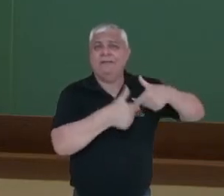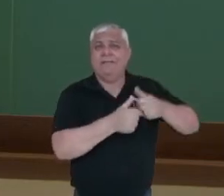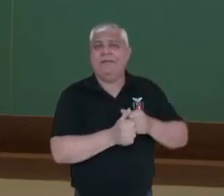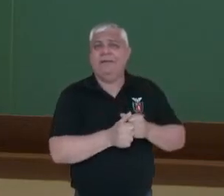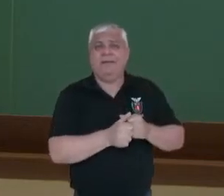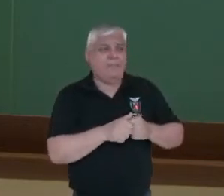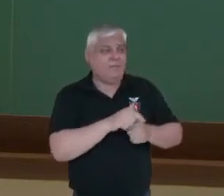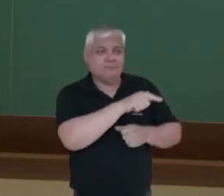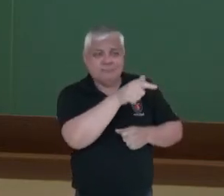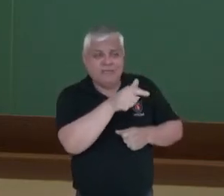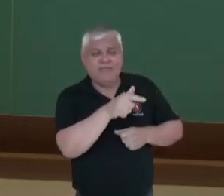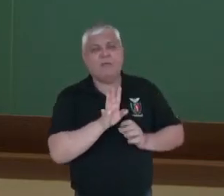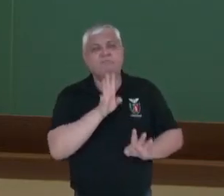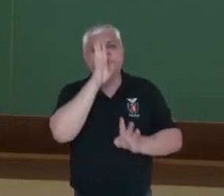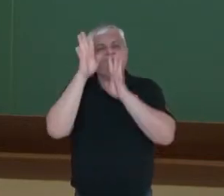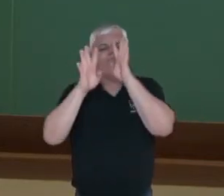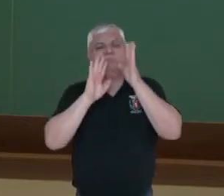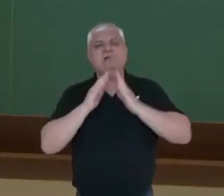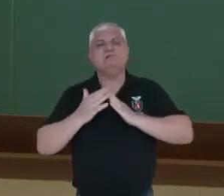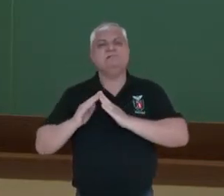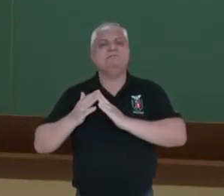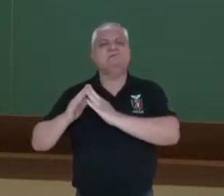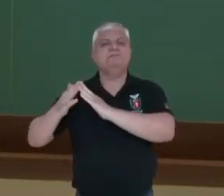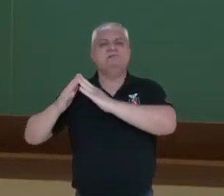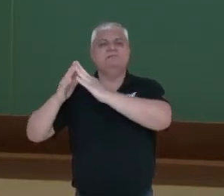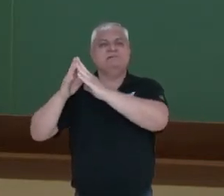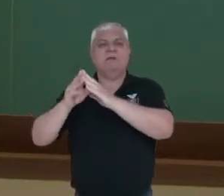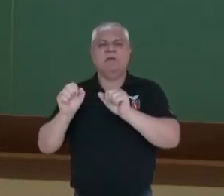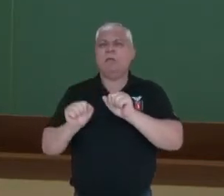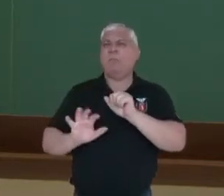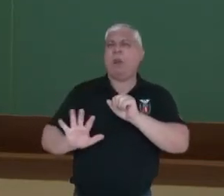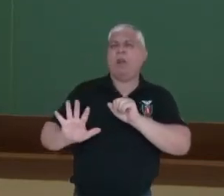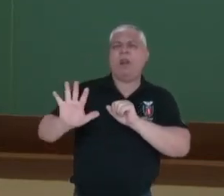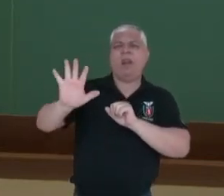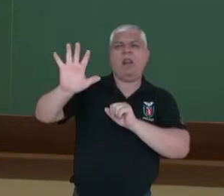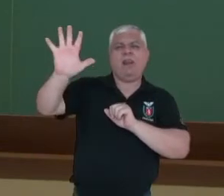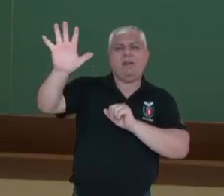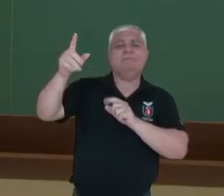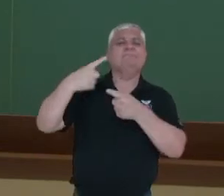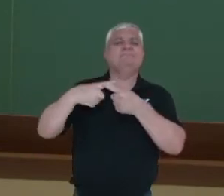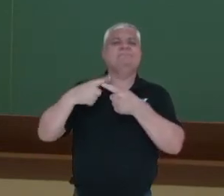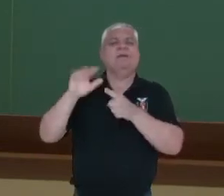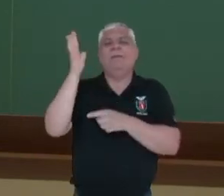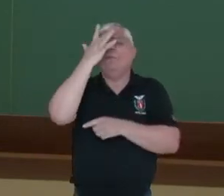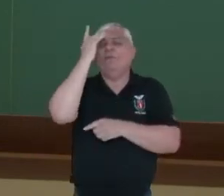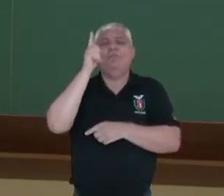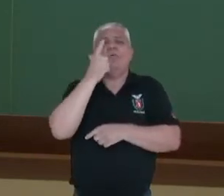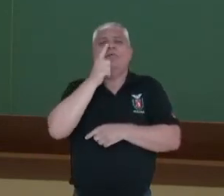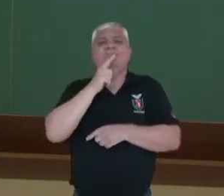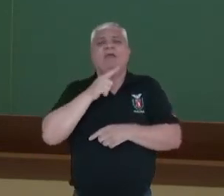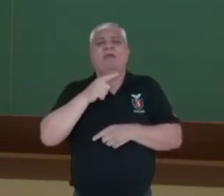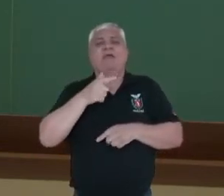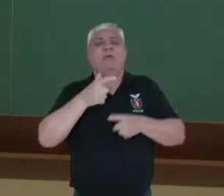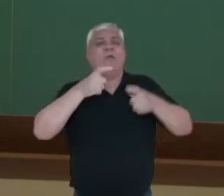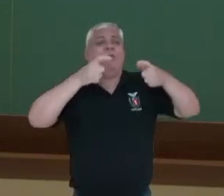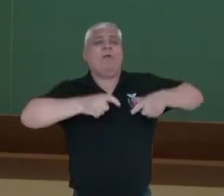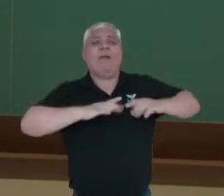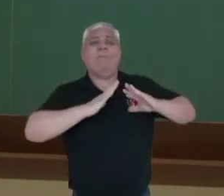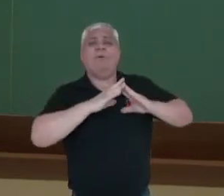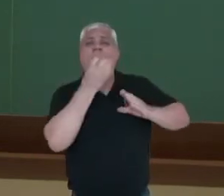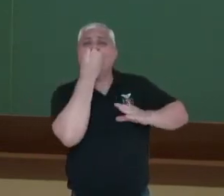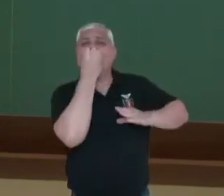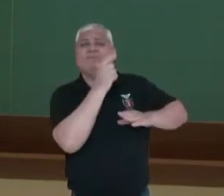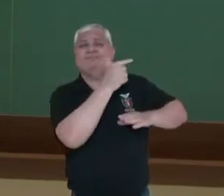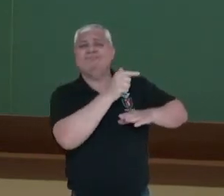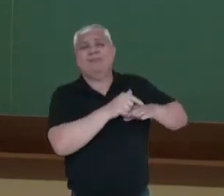de favelas, de áreas de ocupação irregular, porque as pessoas não conseguiram um local adequado para a moradia e acabam